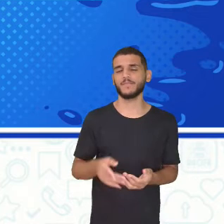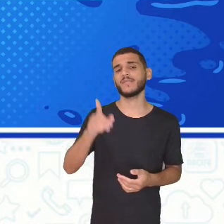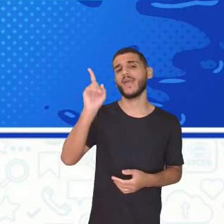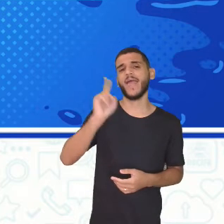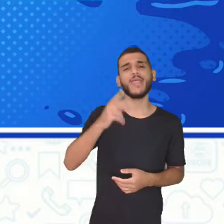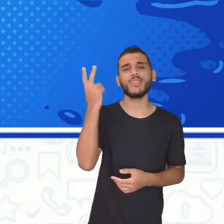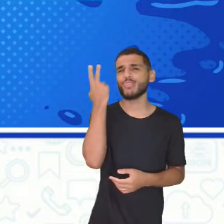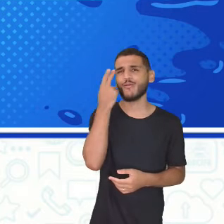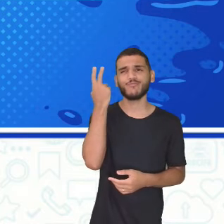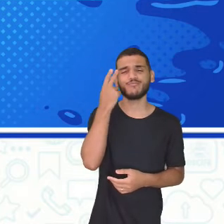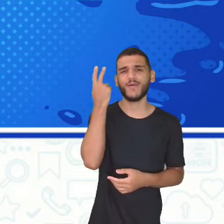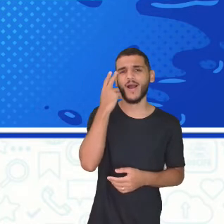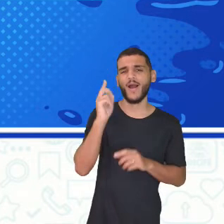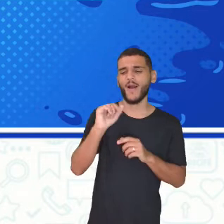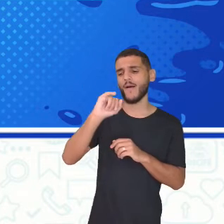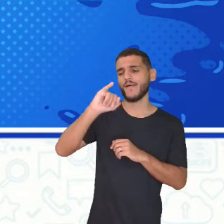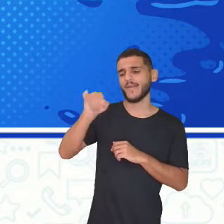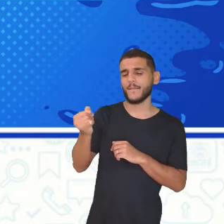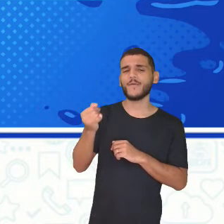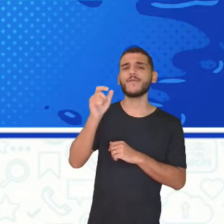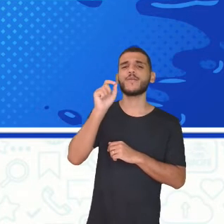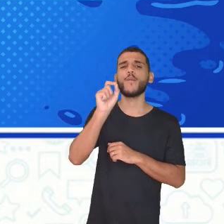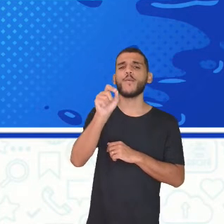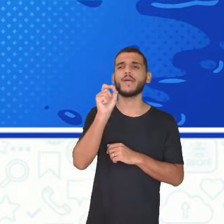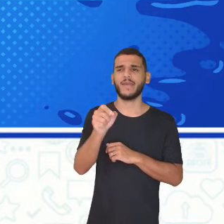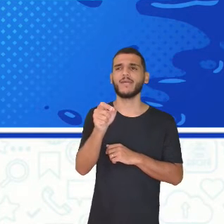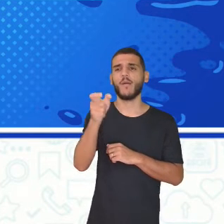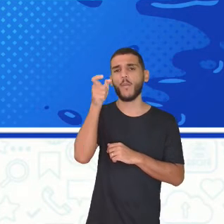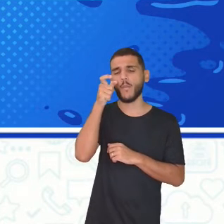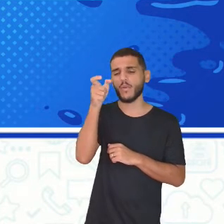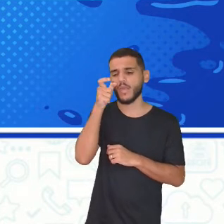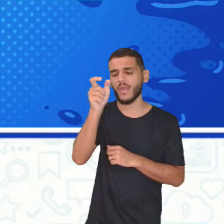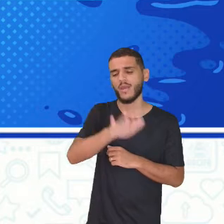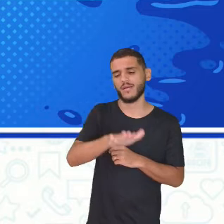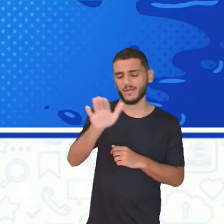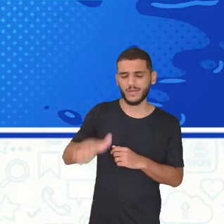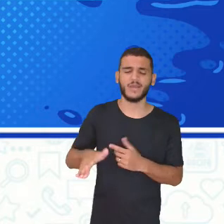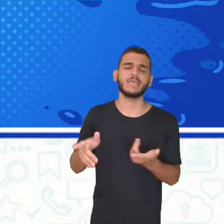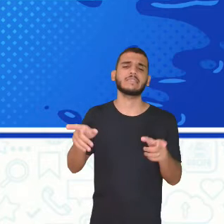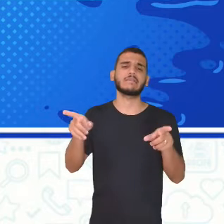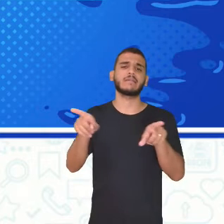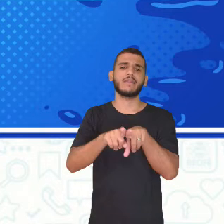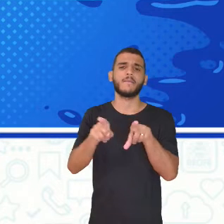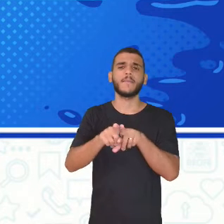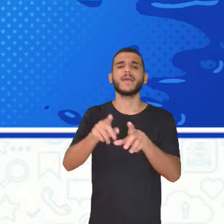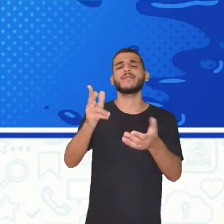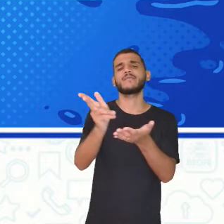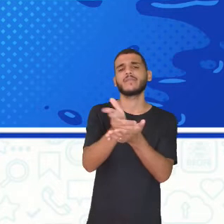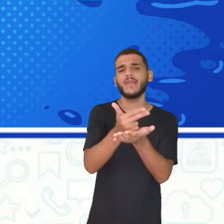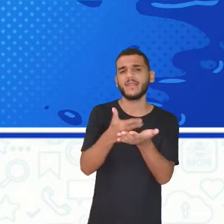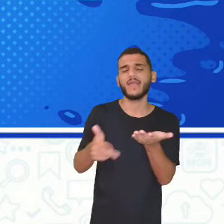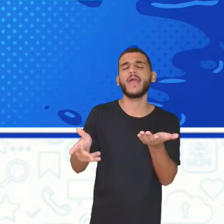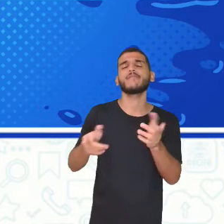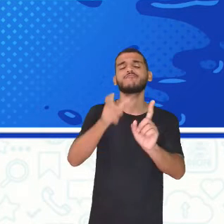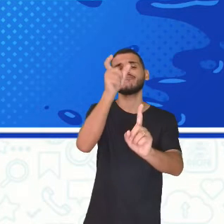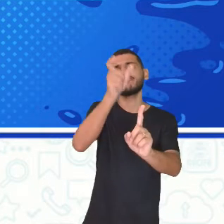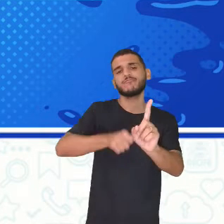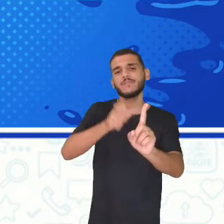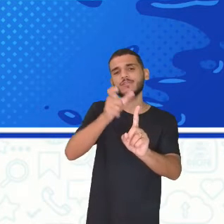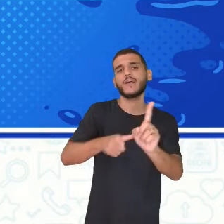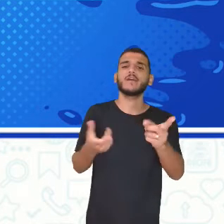o interesse das crianças em desenhos e personagens conhecidos para criarem